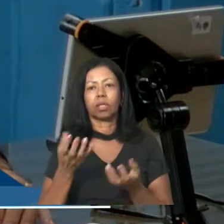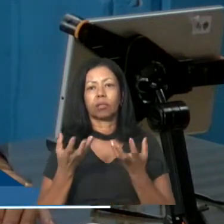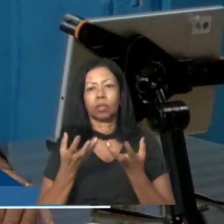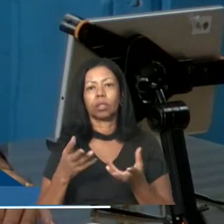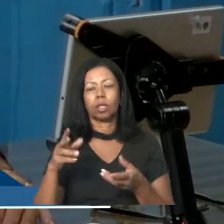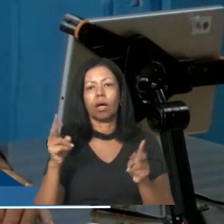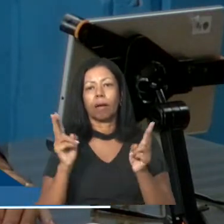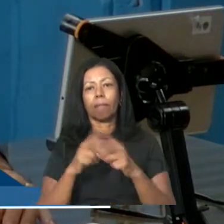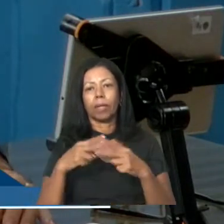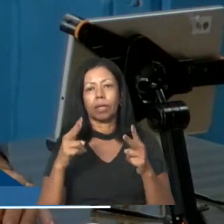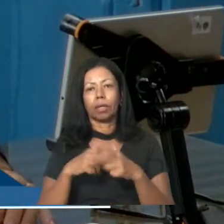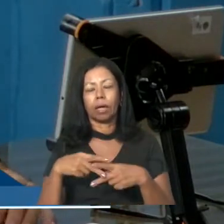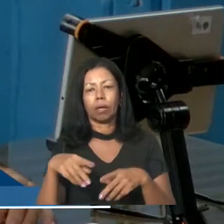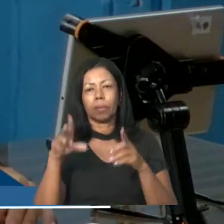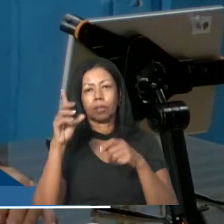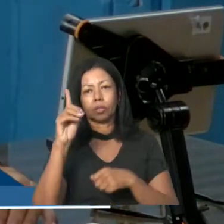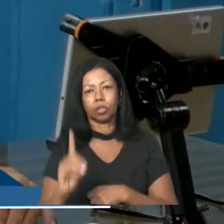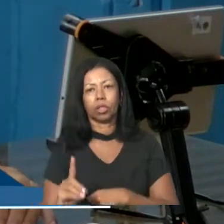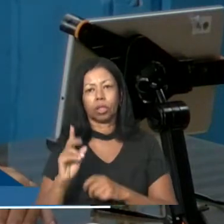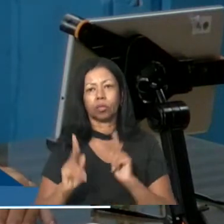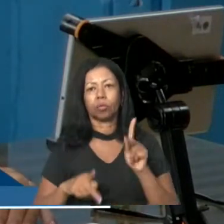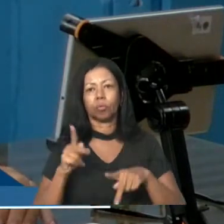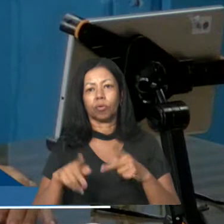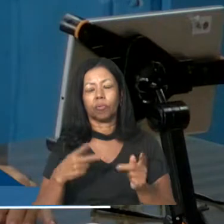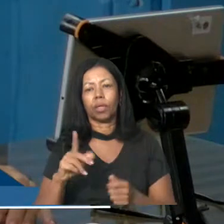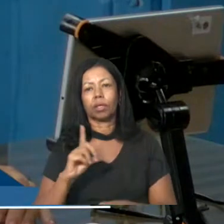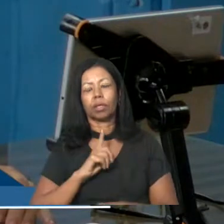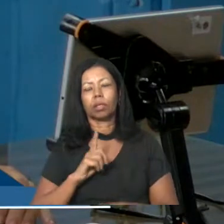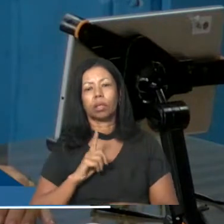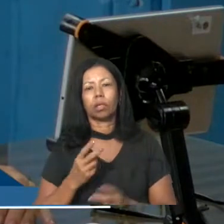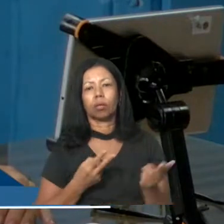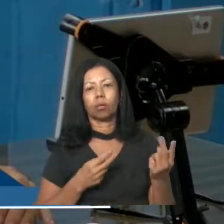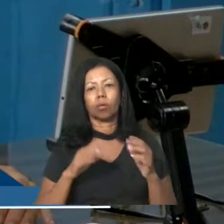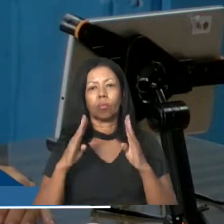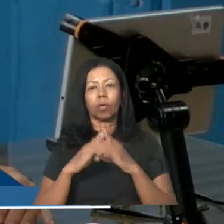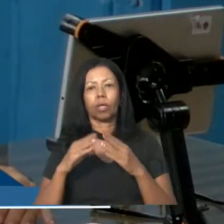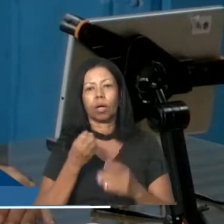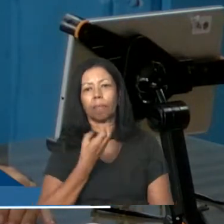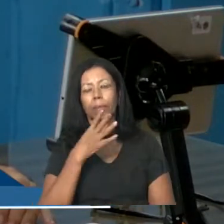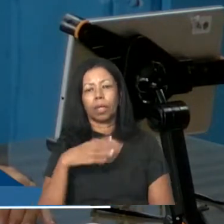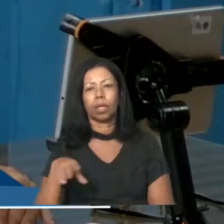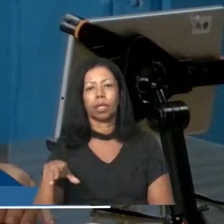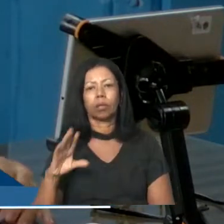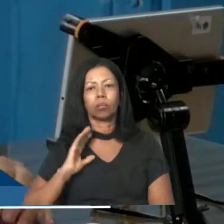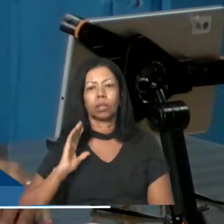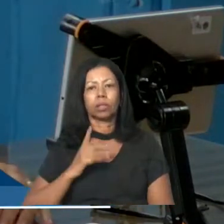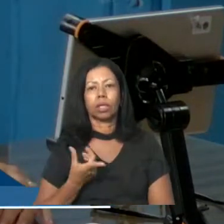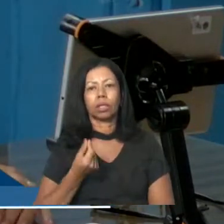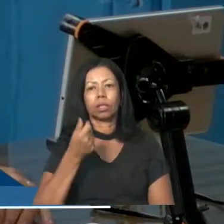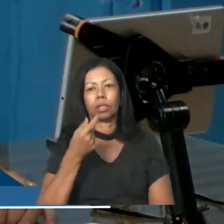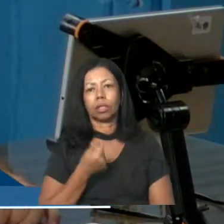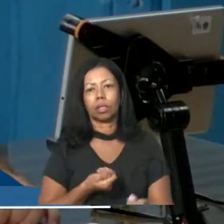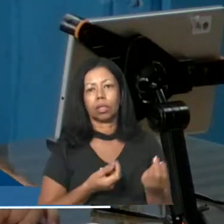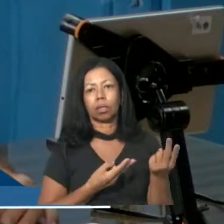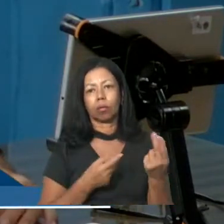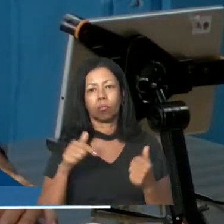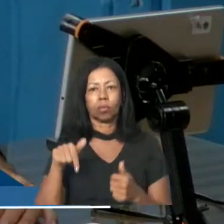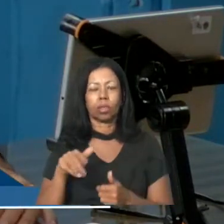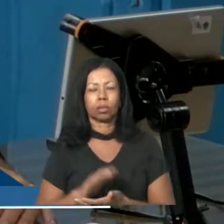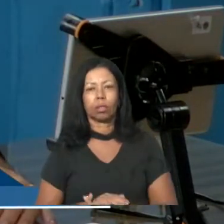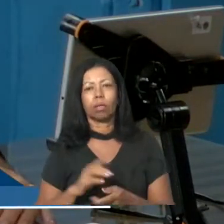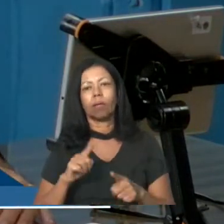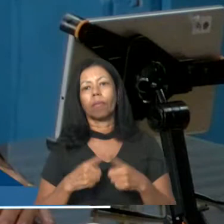quero ainda pelo direito do povo para que eles tenham condição de morar e morar bem numa cidade rica como essa. Mas